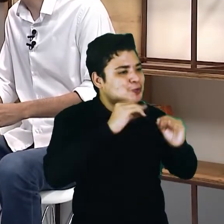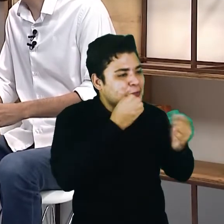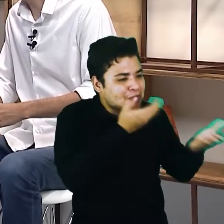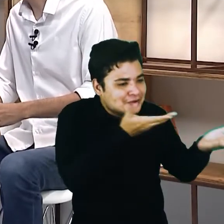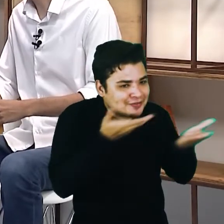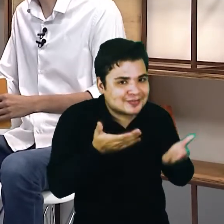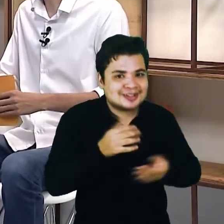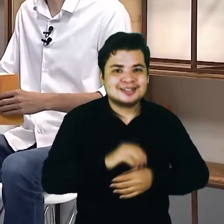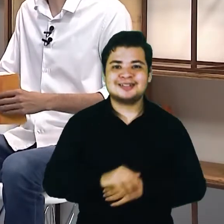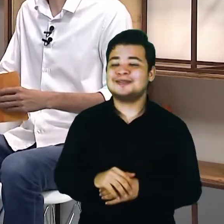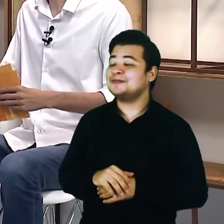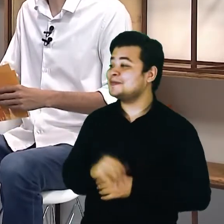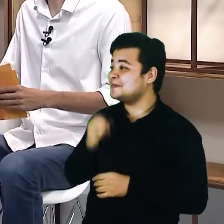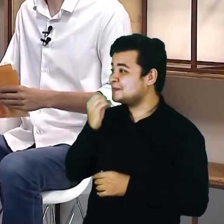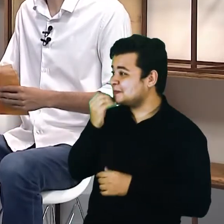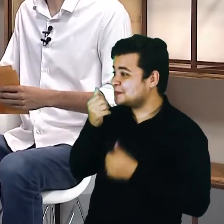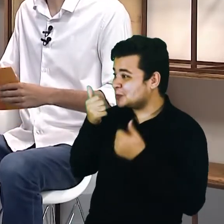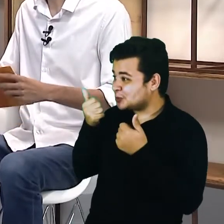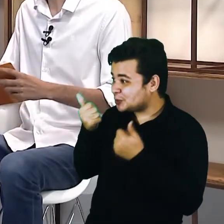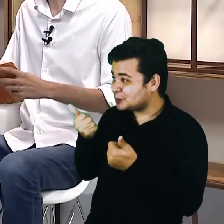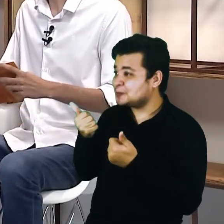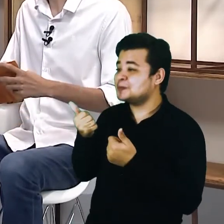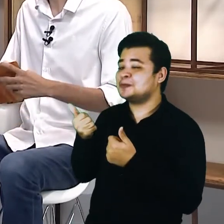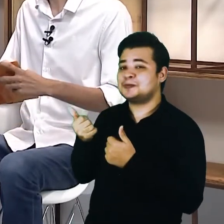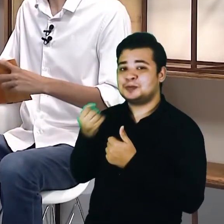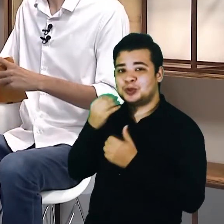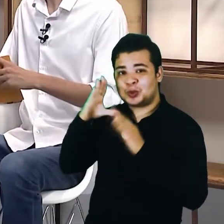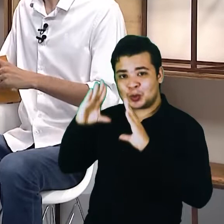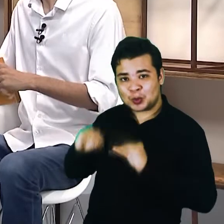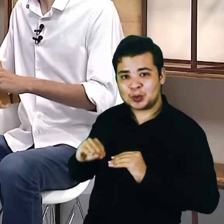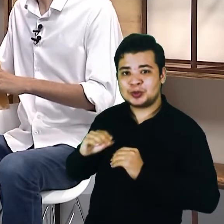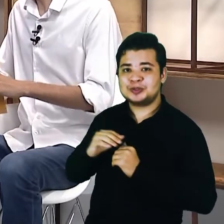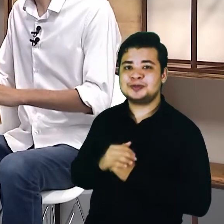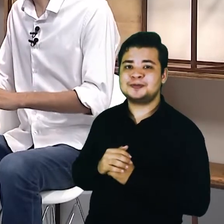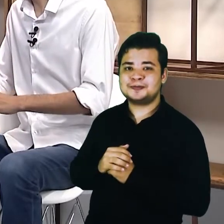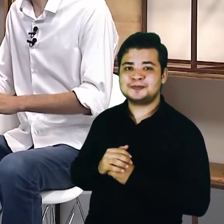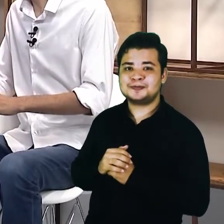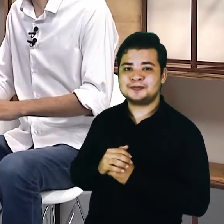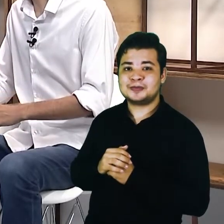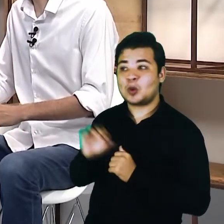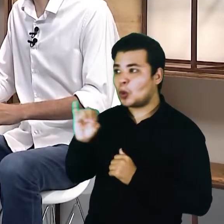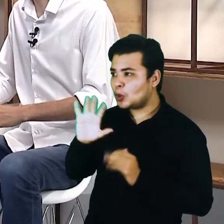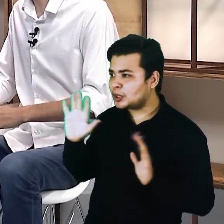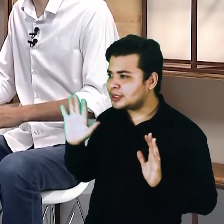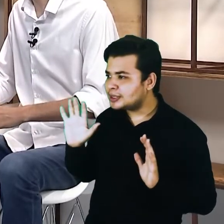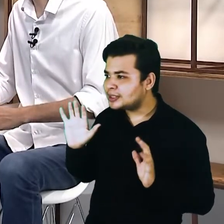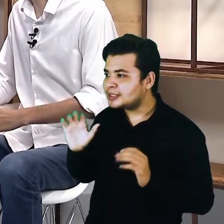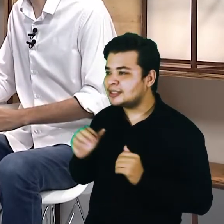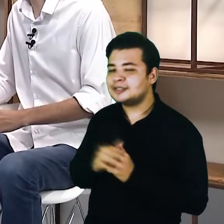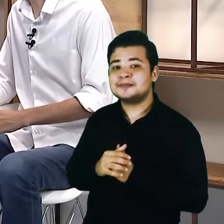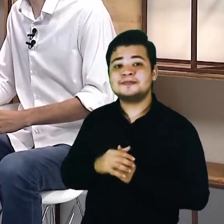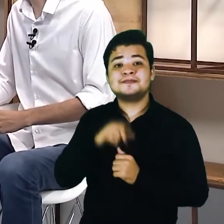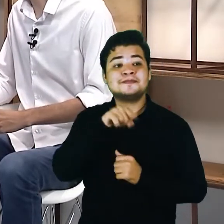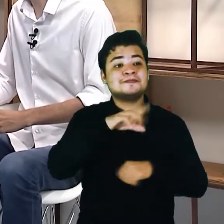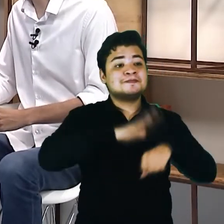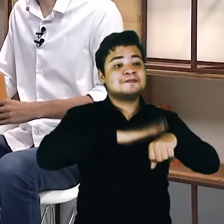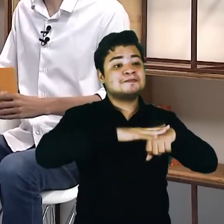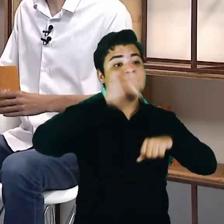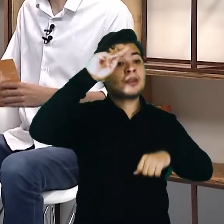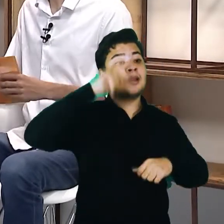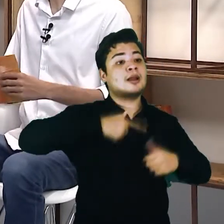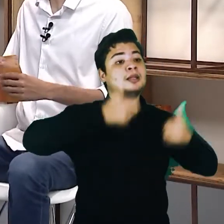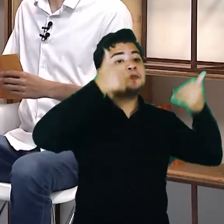Tudo bem? Boa noite, boa noite. Professora, Oi. por favor, sua